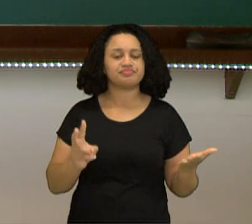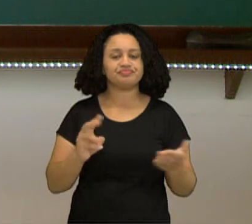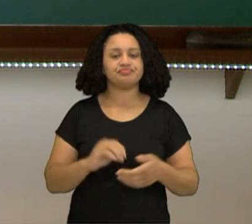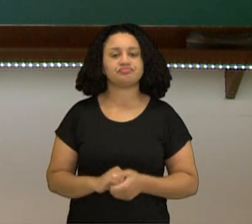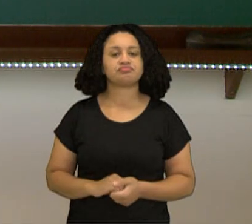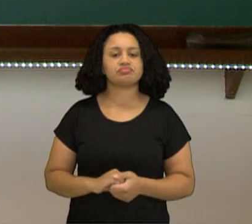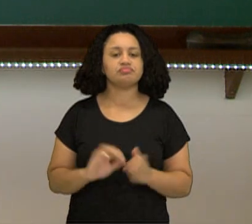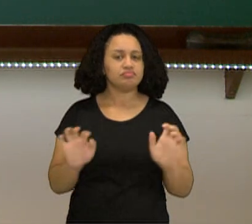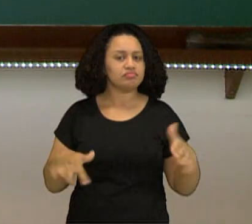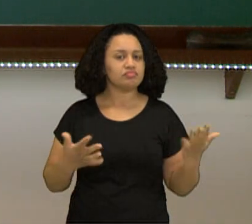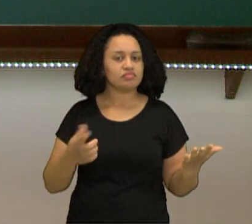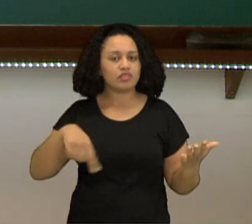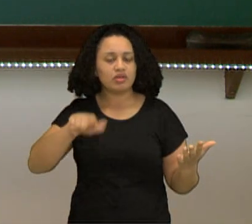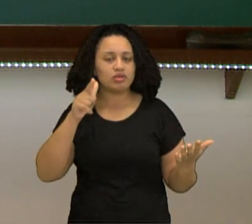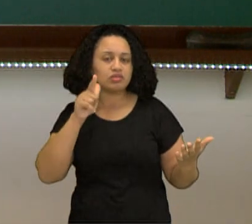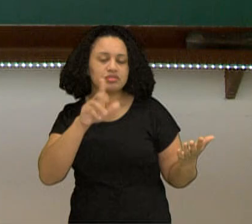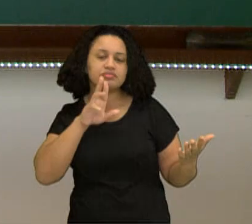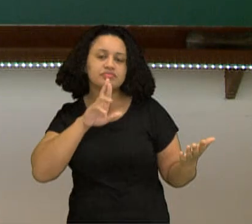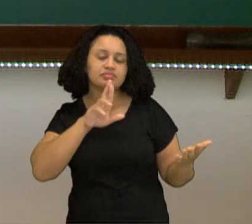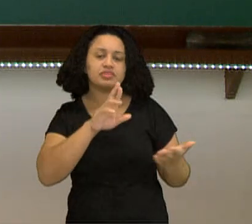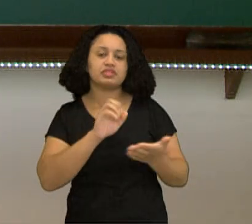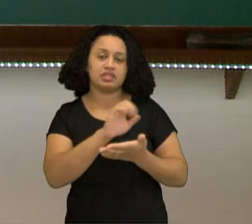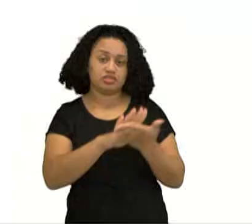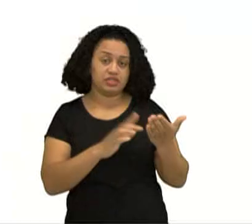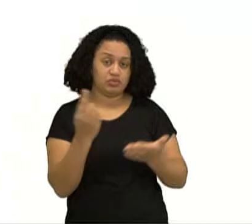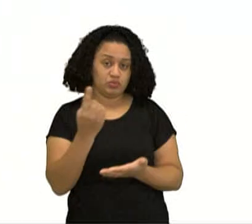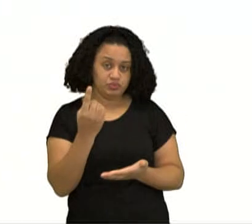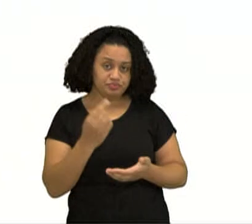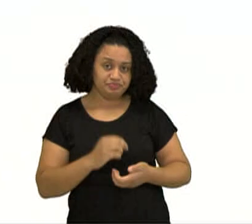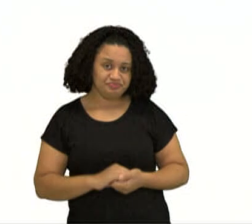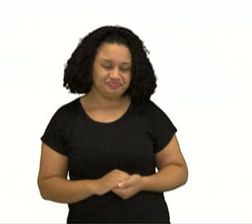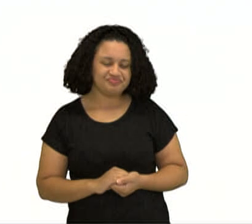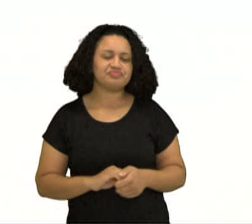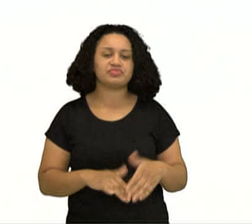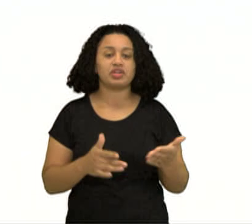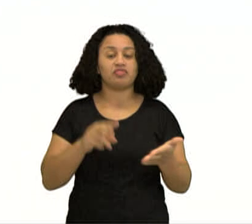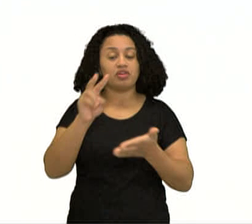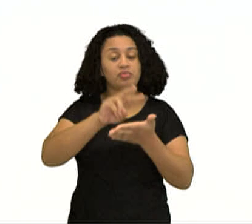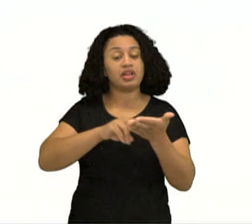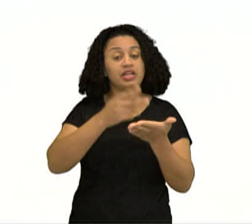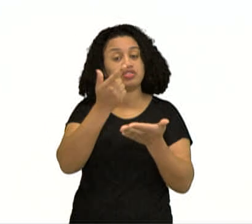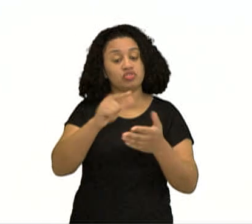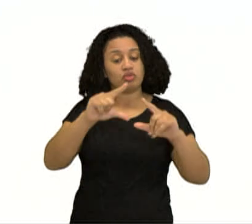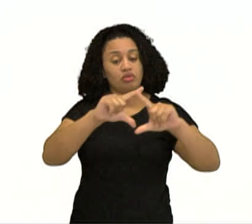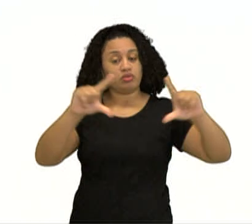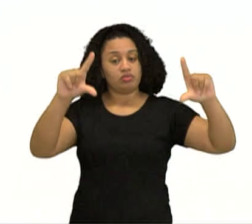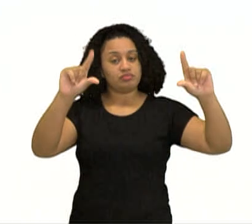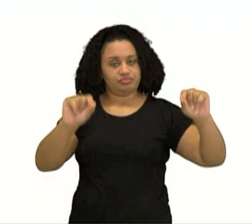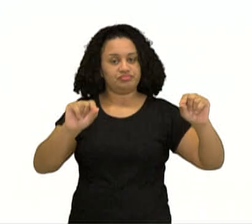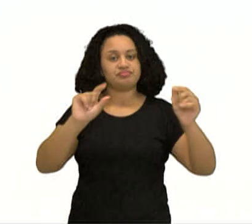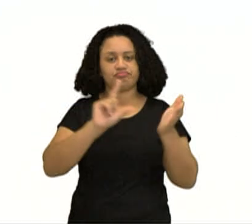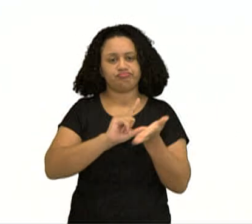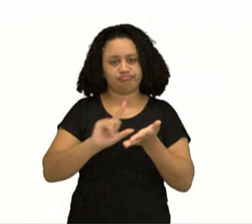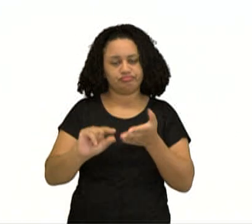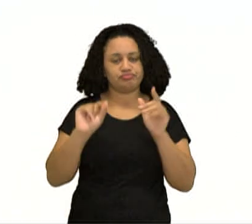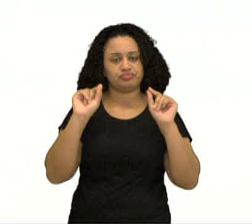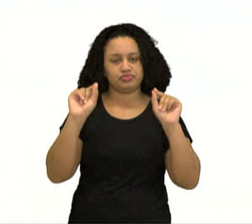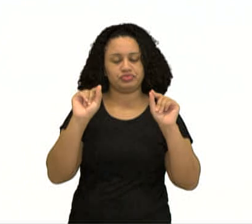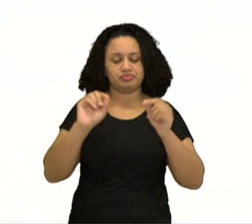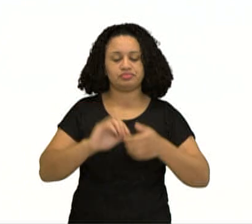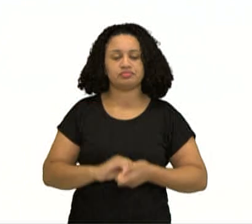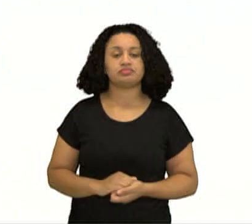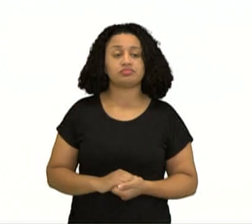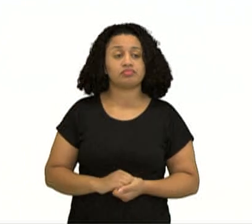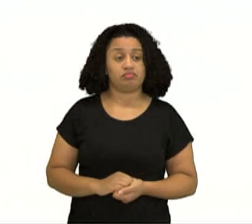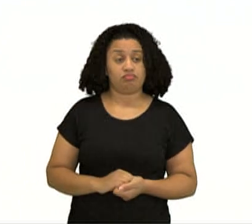E aí, pessoal, conseguiram responder a atividade 1? Então vamos reler novamente o trecho do nosso artigo. O